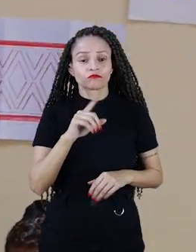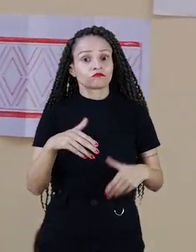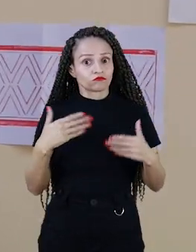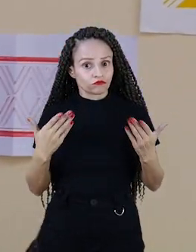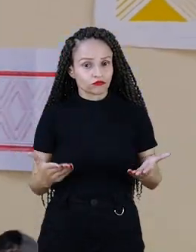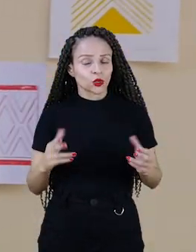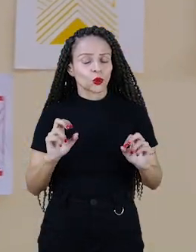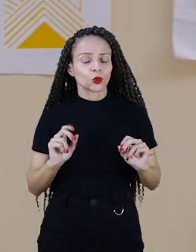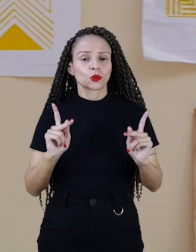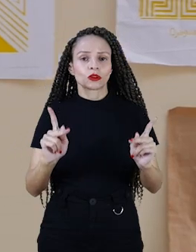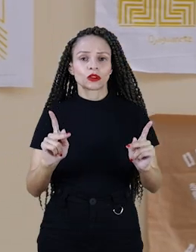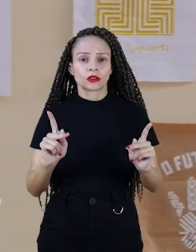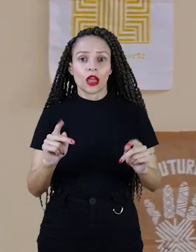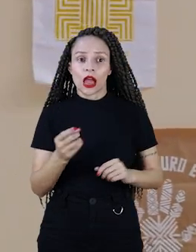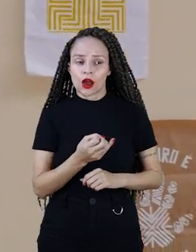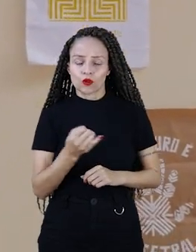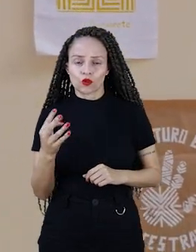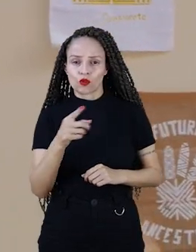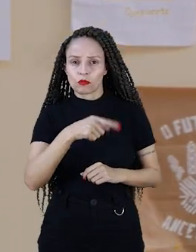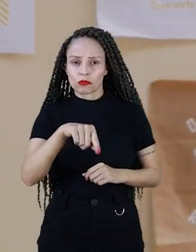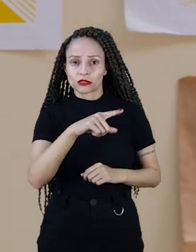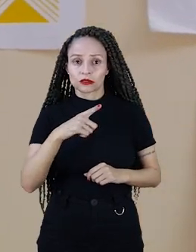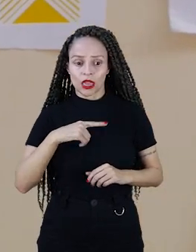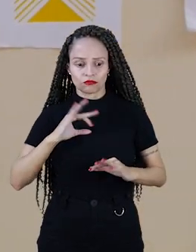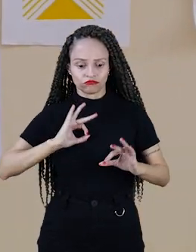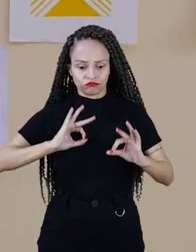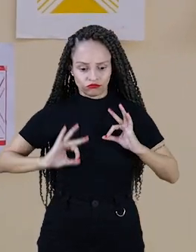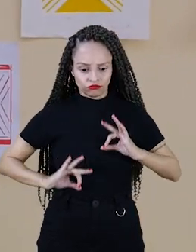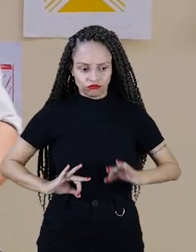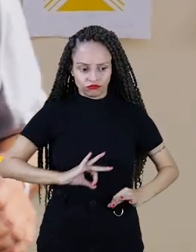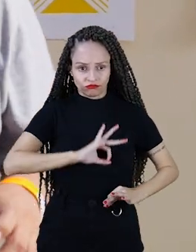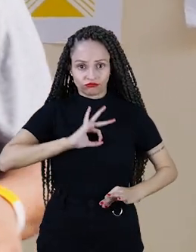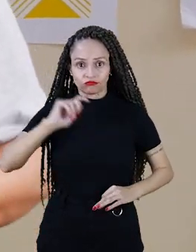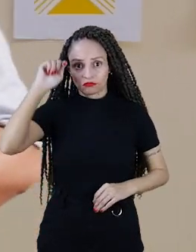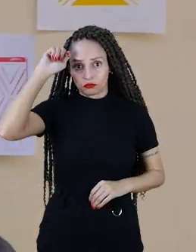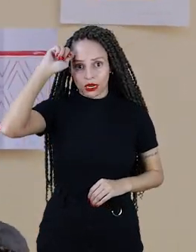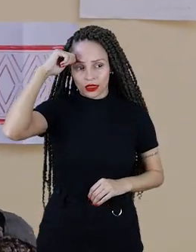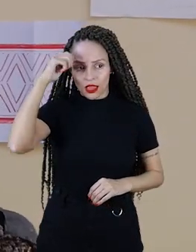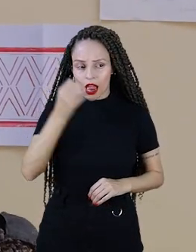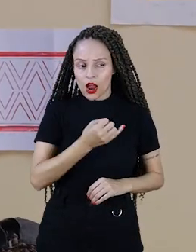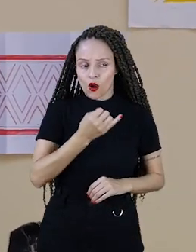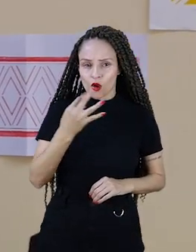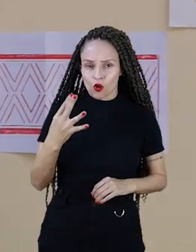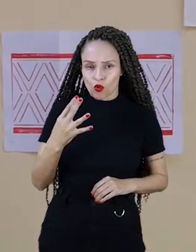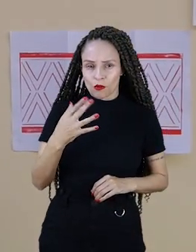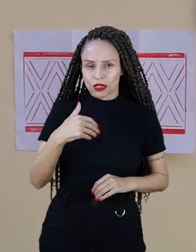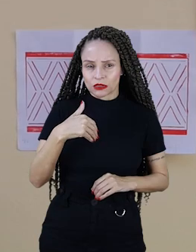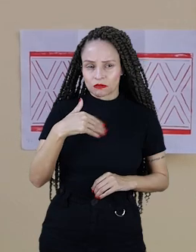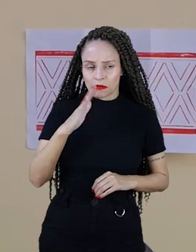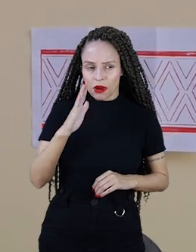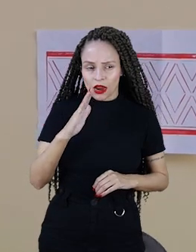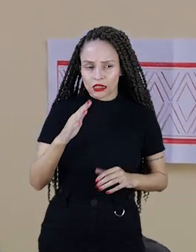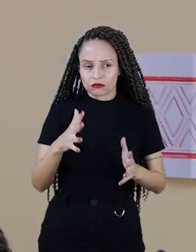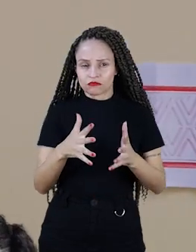Tá. E algumas delas têm pintas pretas. Algumas são um pouco mais baixas, algumas